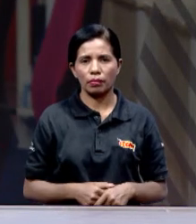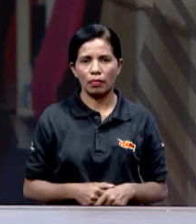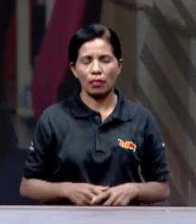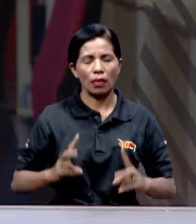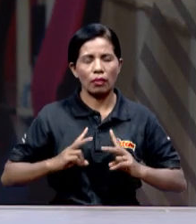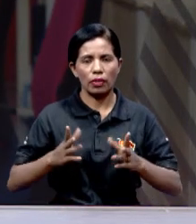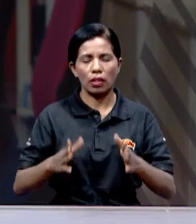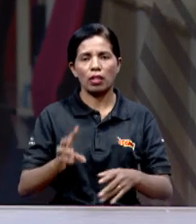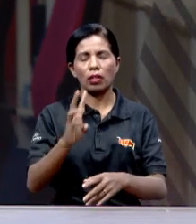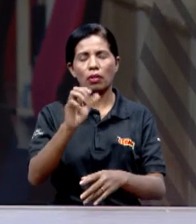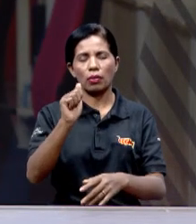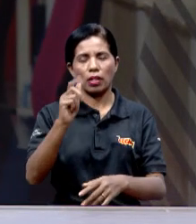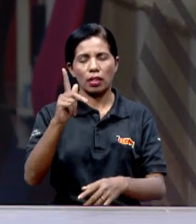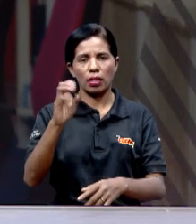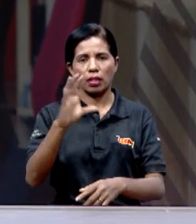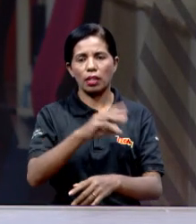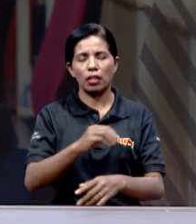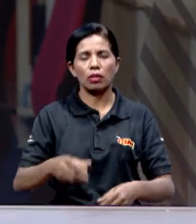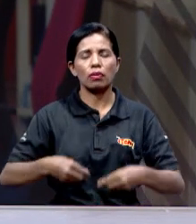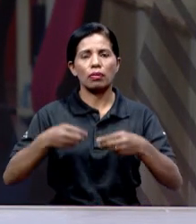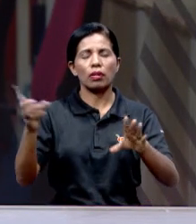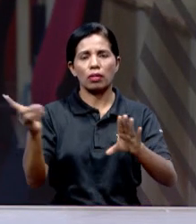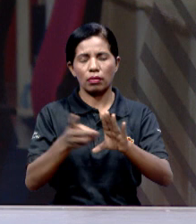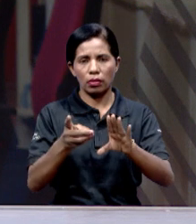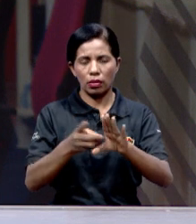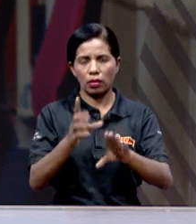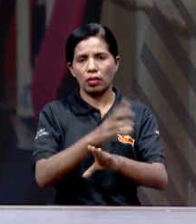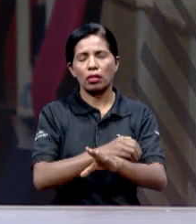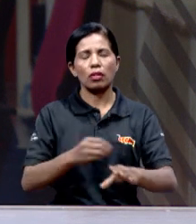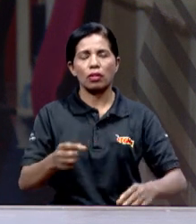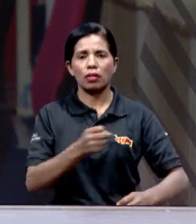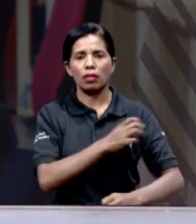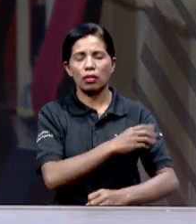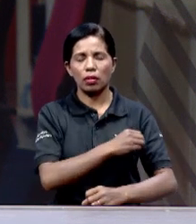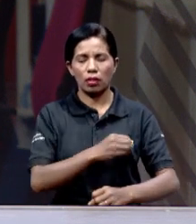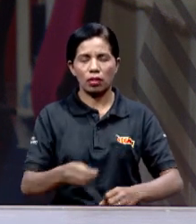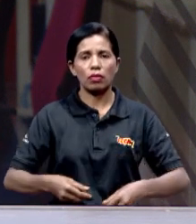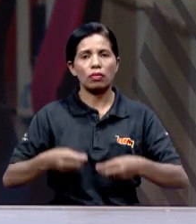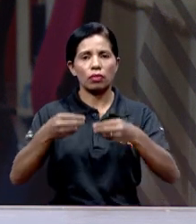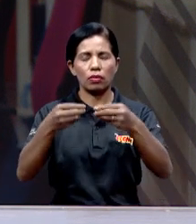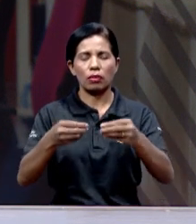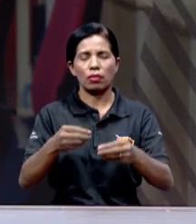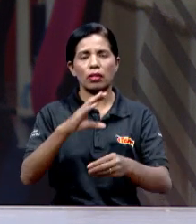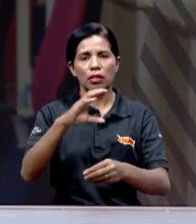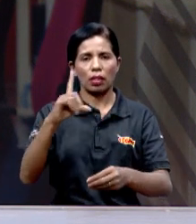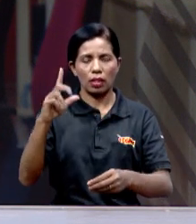Veteranu Waikia ho comunidade Waioli entrega documento tática Funo Falintil ba Mujeu Resistência.